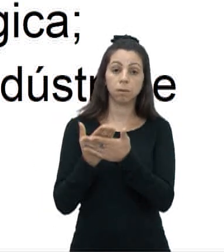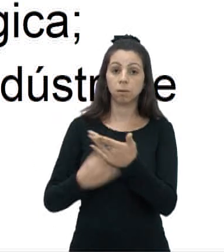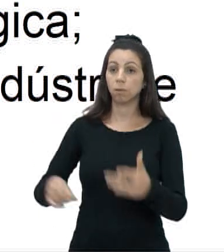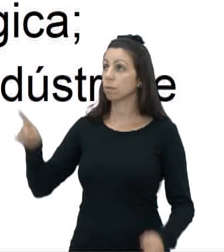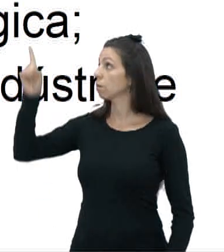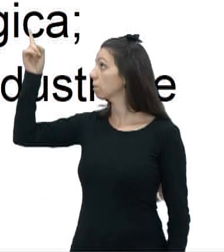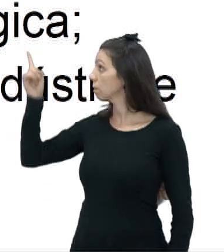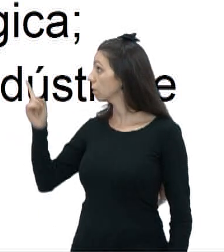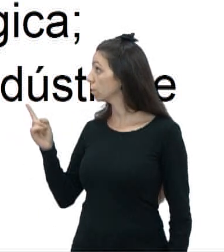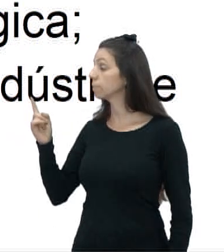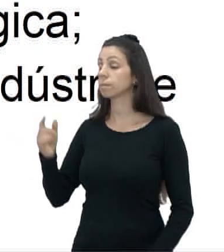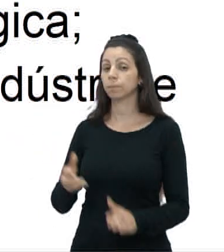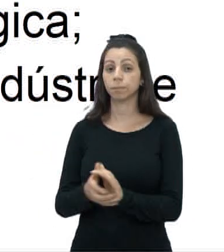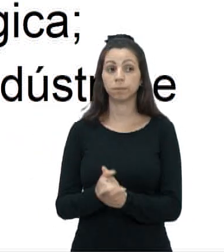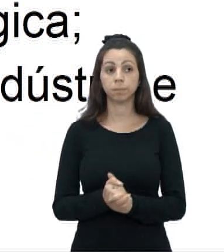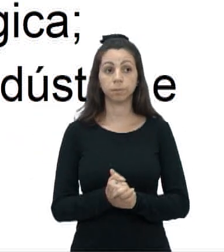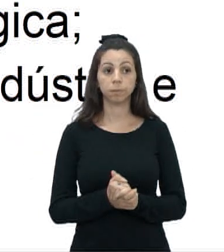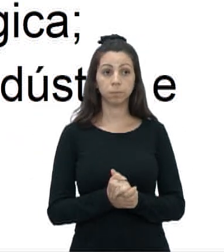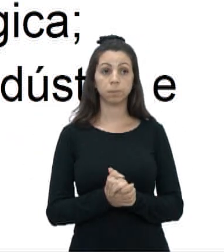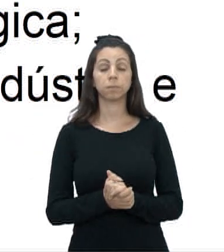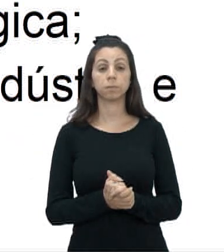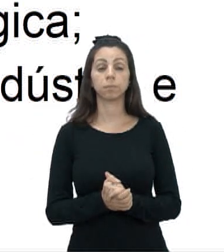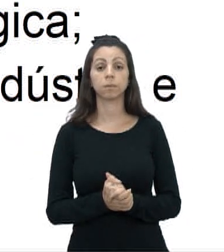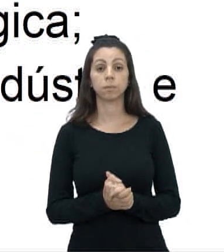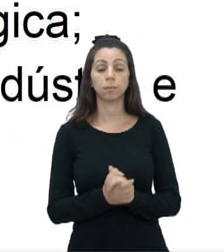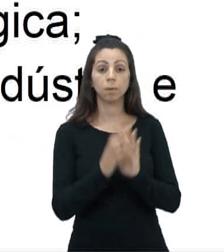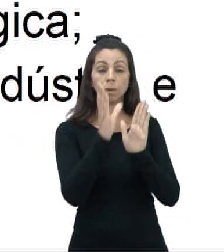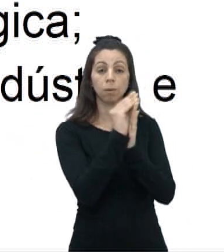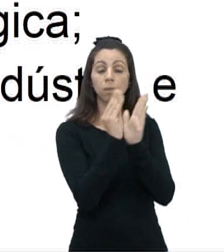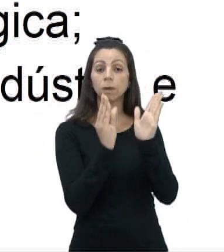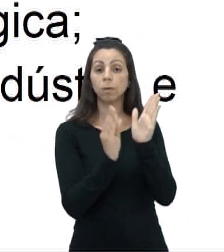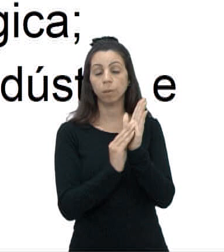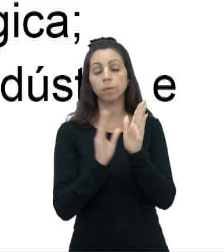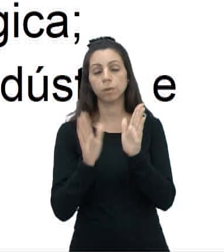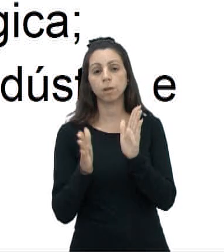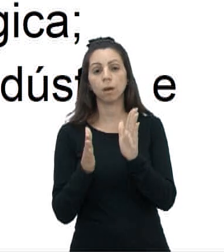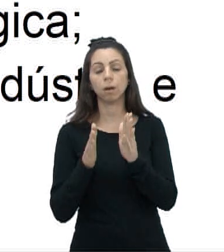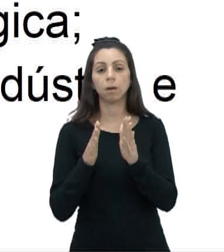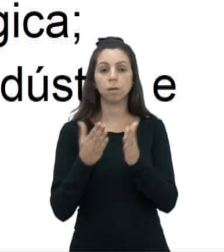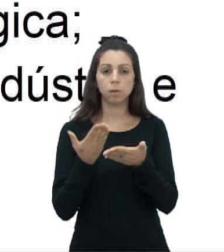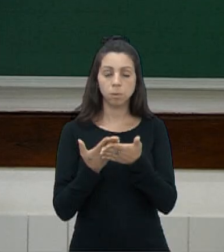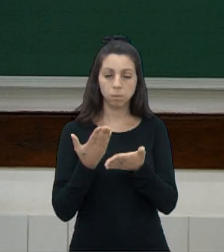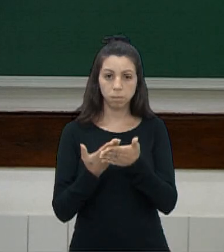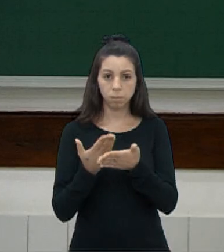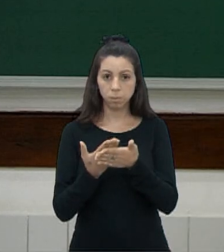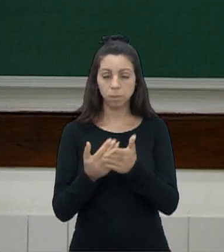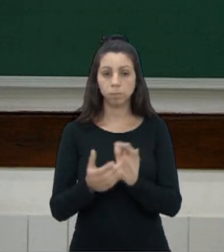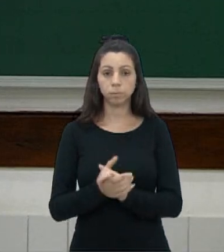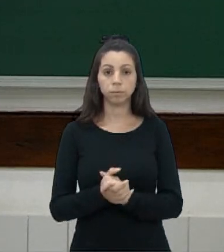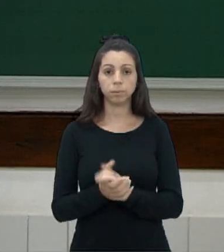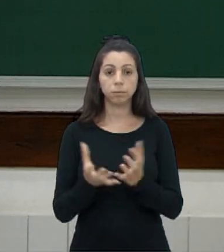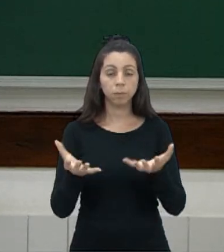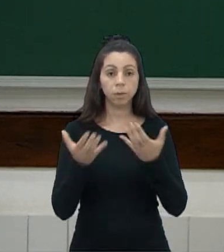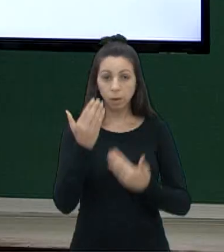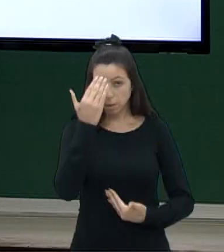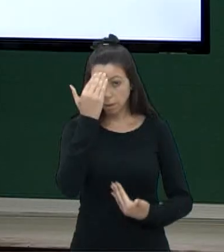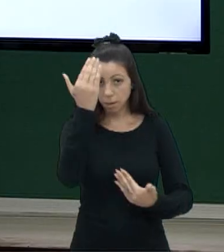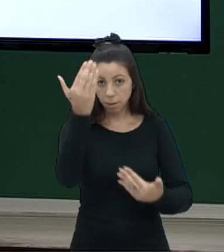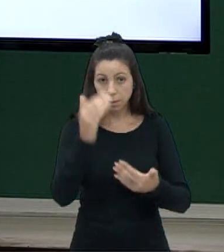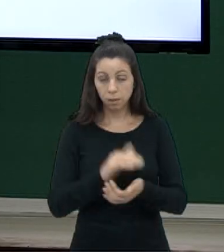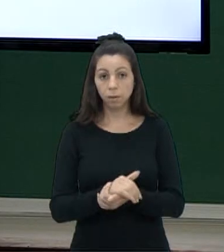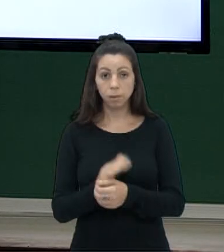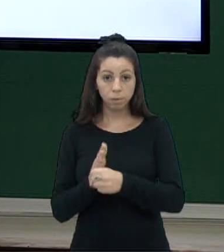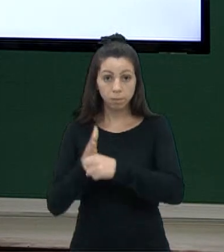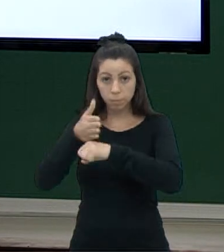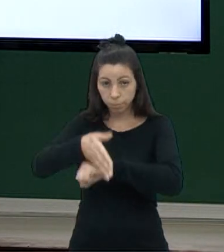ver aí na tela, basicamente contempla os conteúdos que foram abordados aqui na nossa aula. Quero muito agradecer a